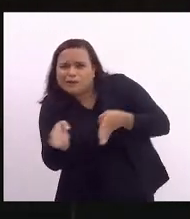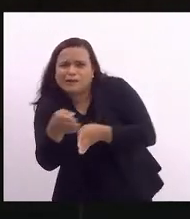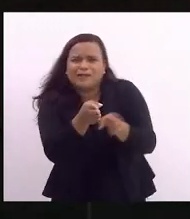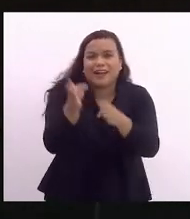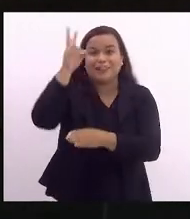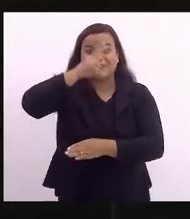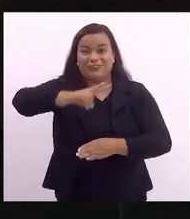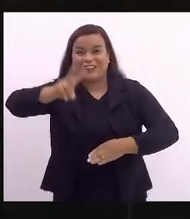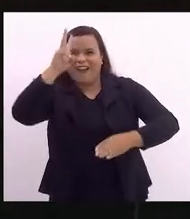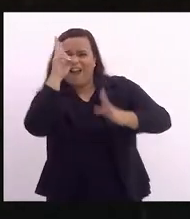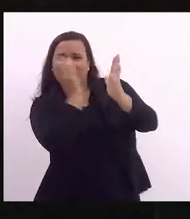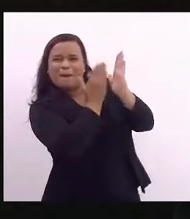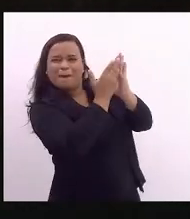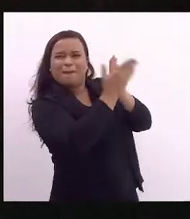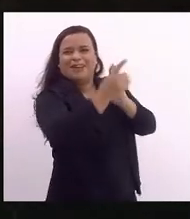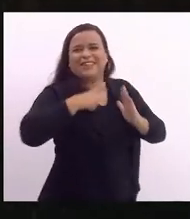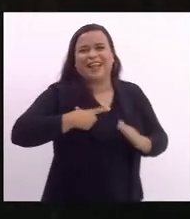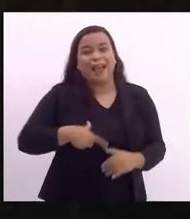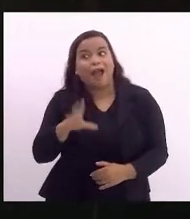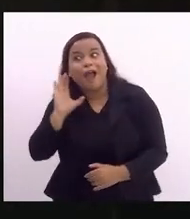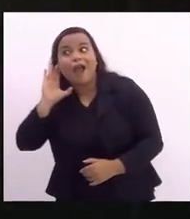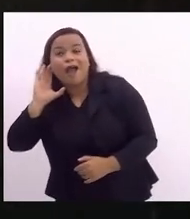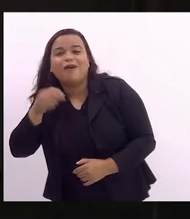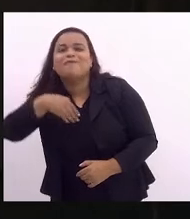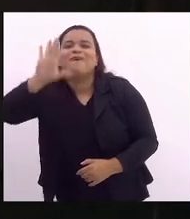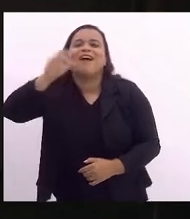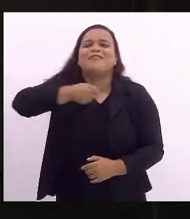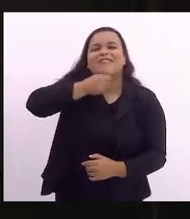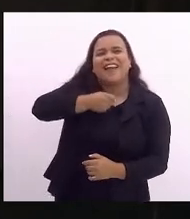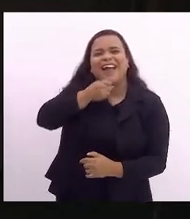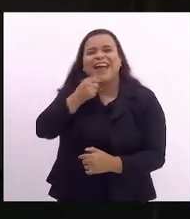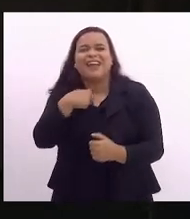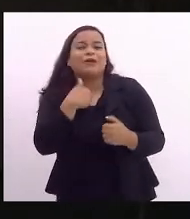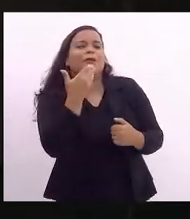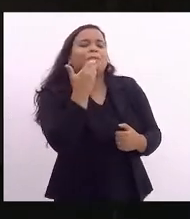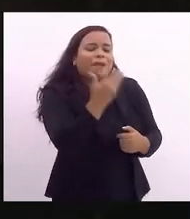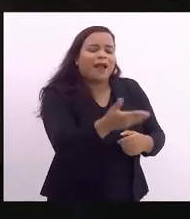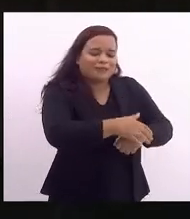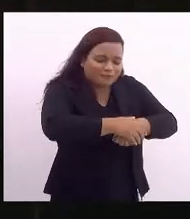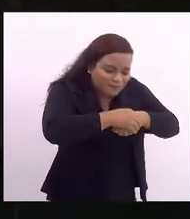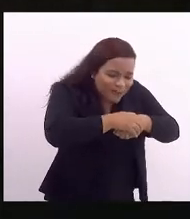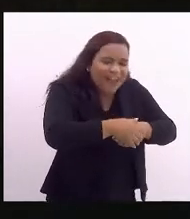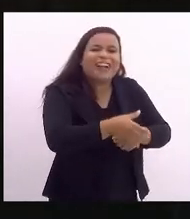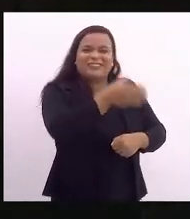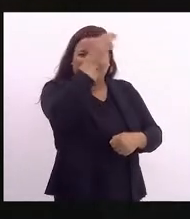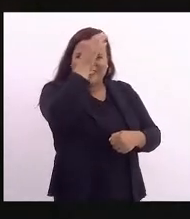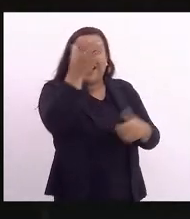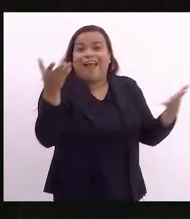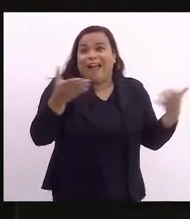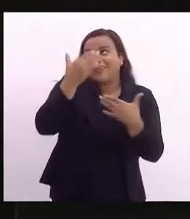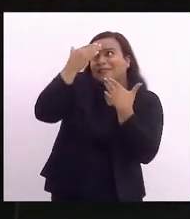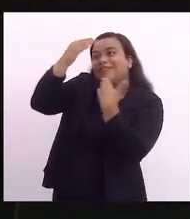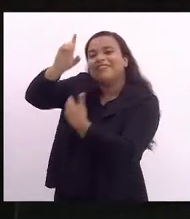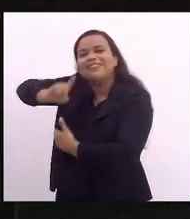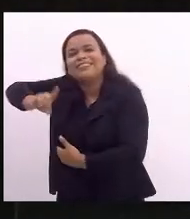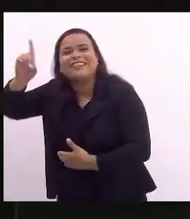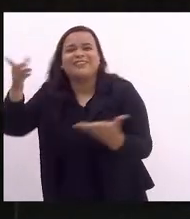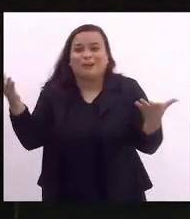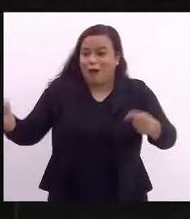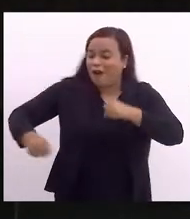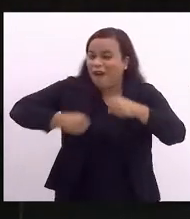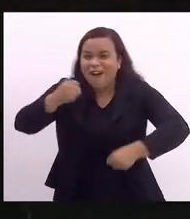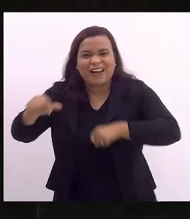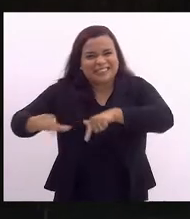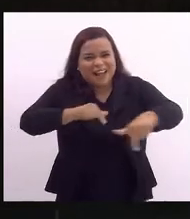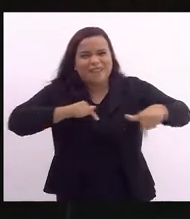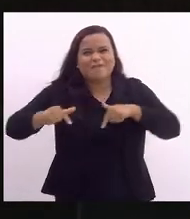biblioteca. Escuta os coroa, pede benção pras tias e agradece a Deus que hoje é dia de correria. Mas bom dia, boa noite, eu já nem